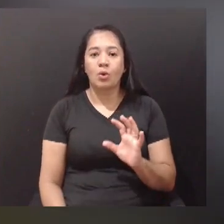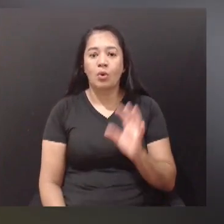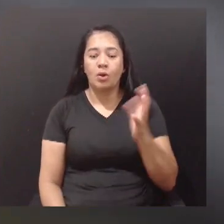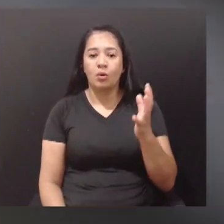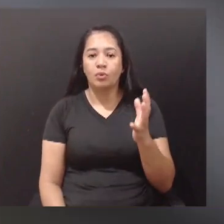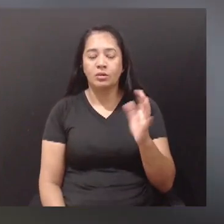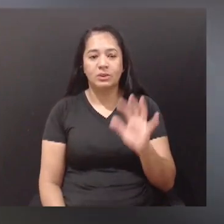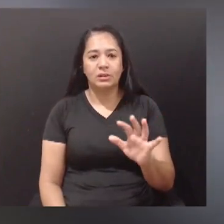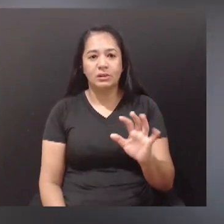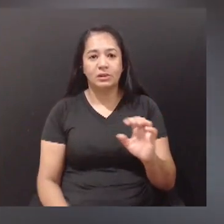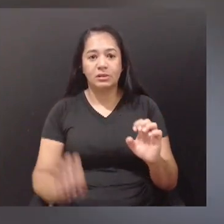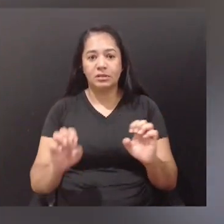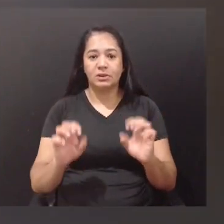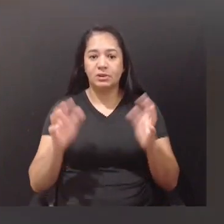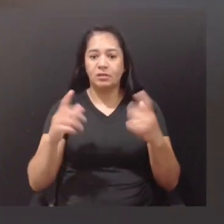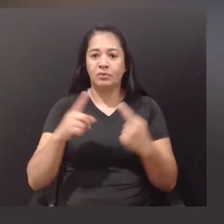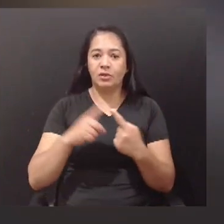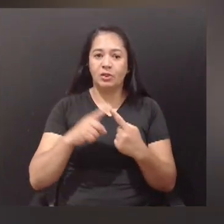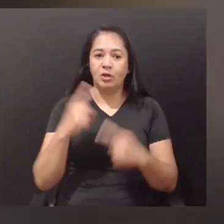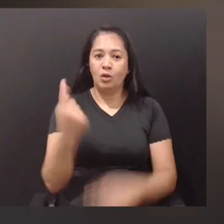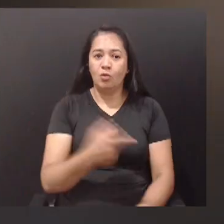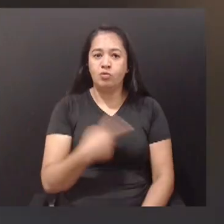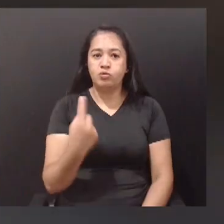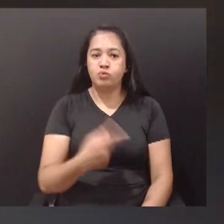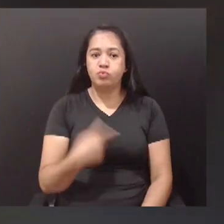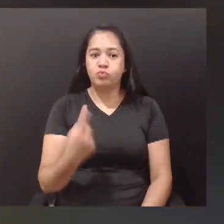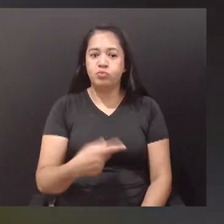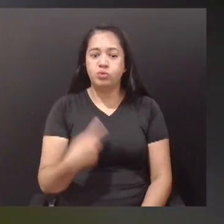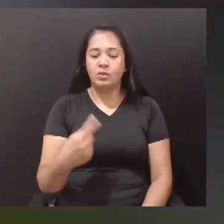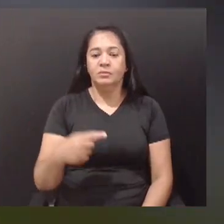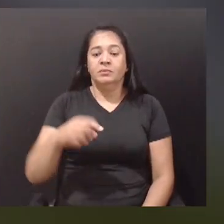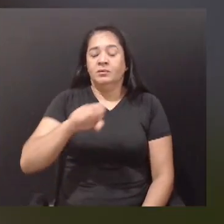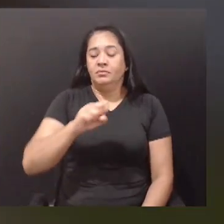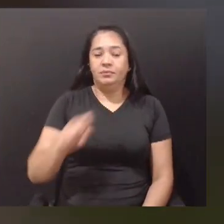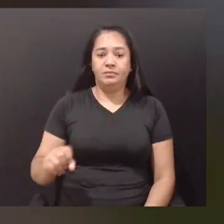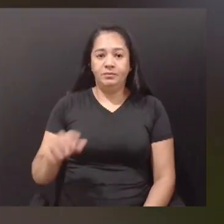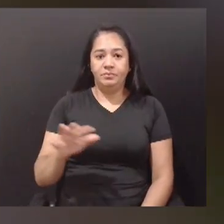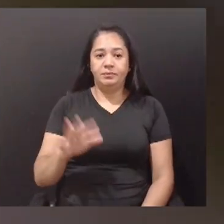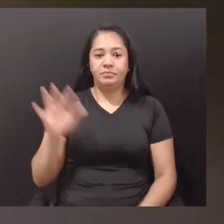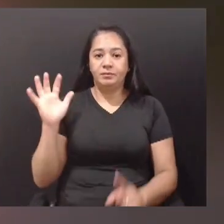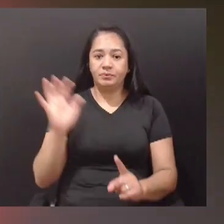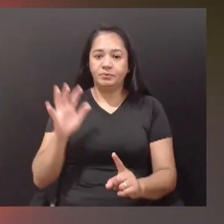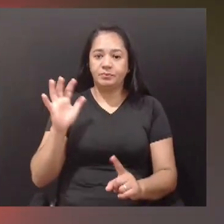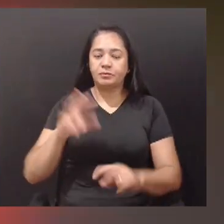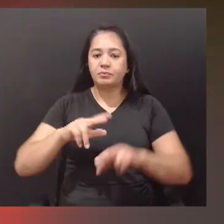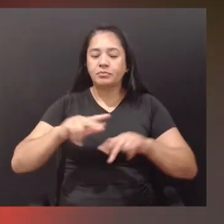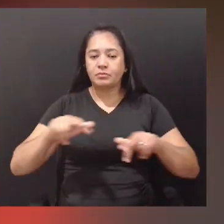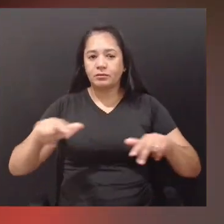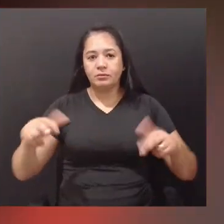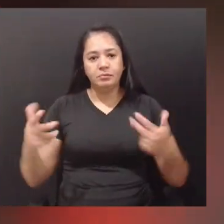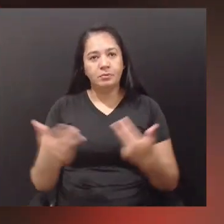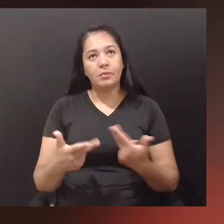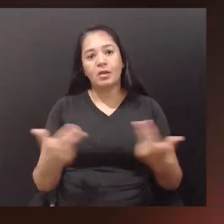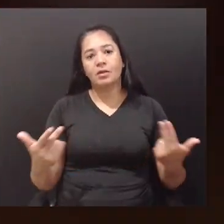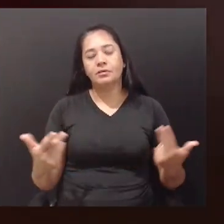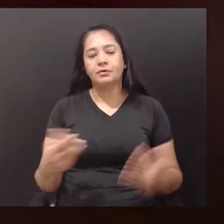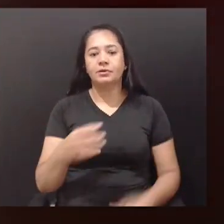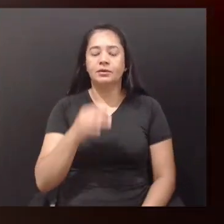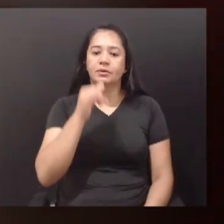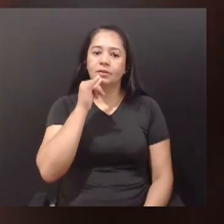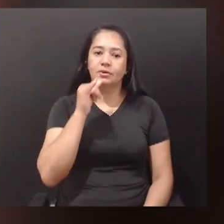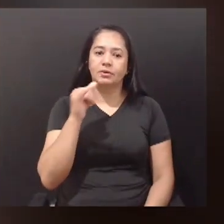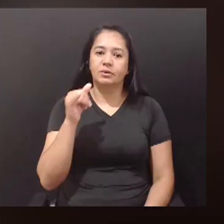esses eventos, tipo furacões ou tornados no sul, é uma confluência de diversos fatores. Nós temos os famosos